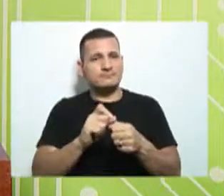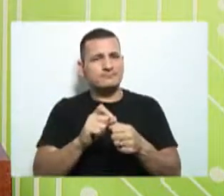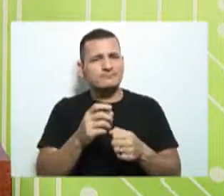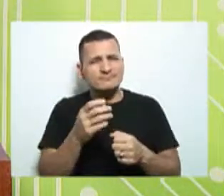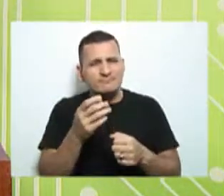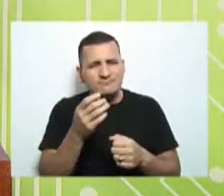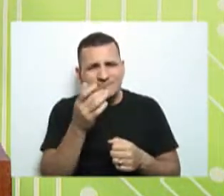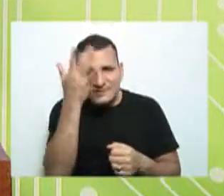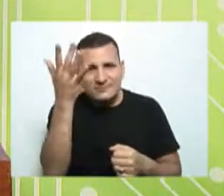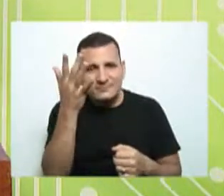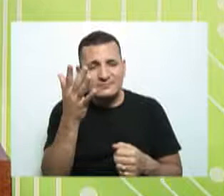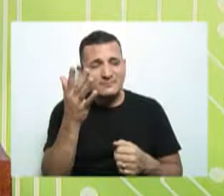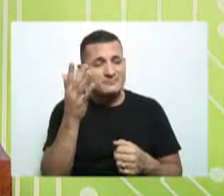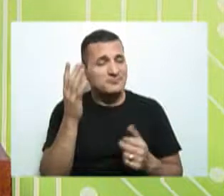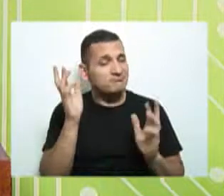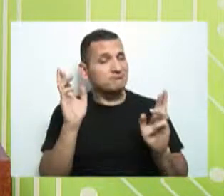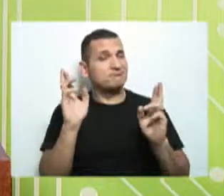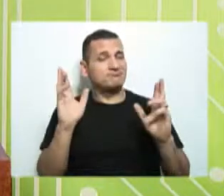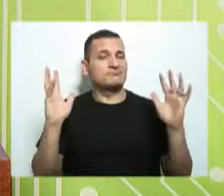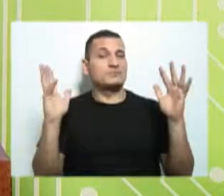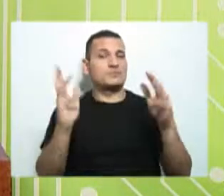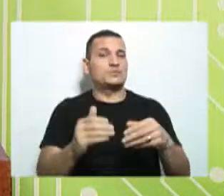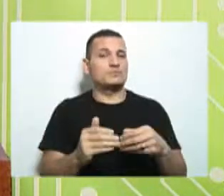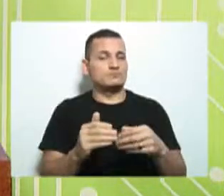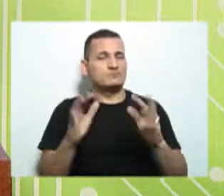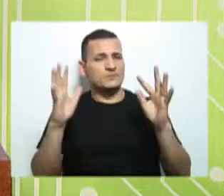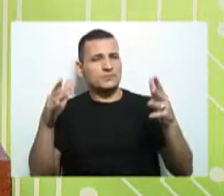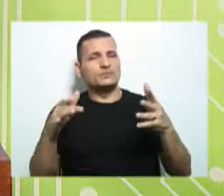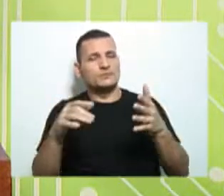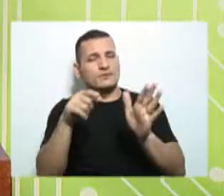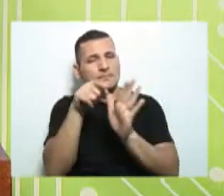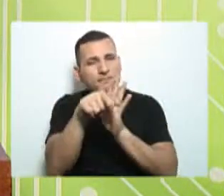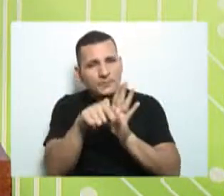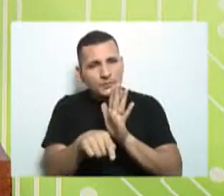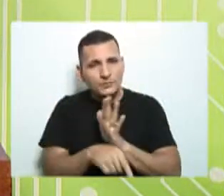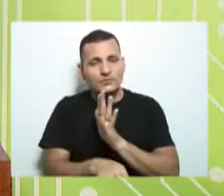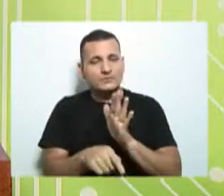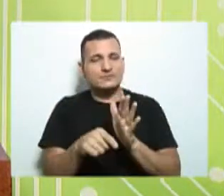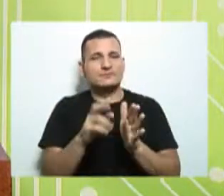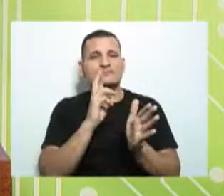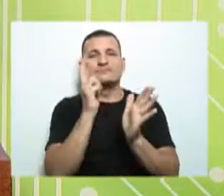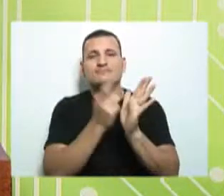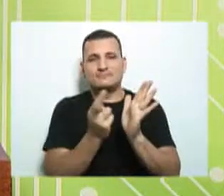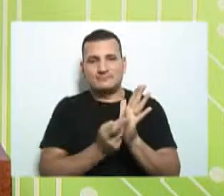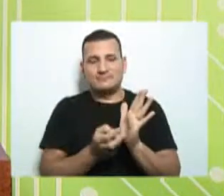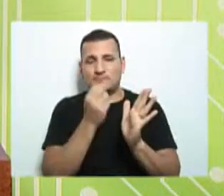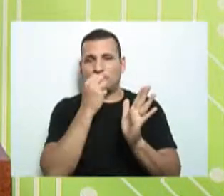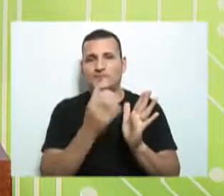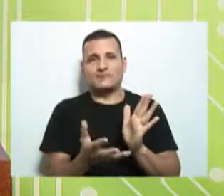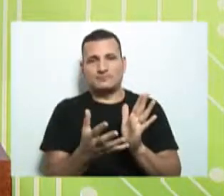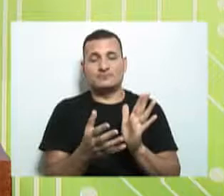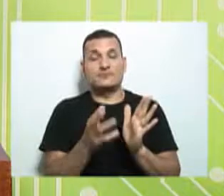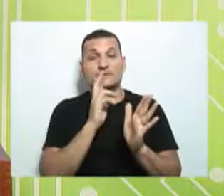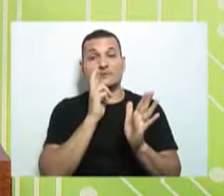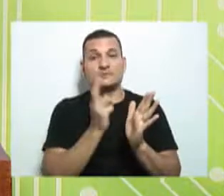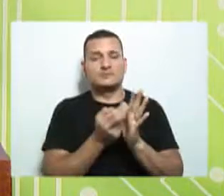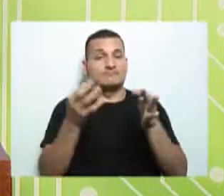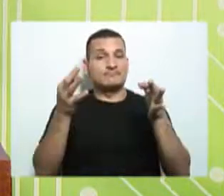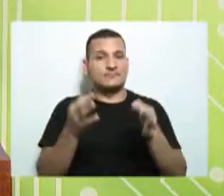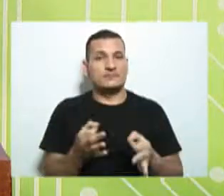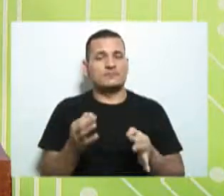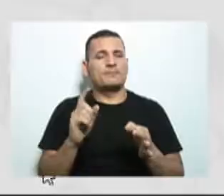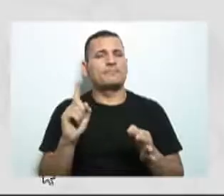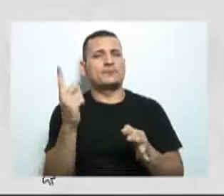todos, né, todos os exercícios, todas as questões tenham sido bem respondidas e respondidas corretamente. Então vamos lá,